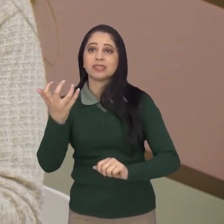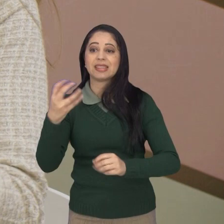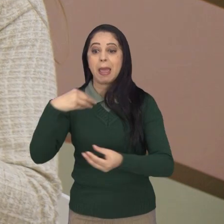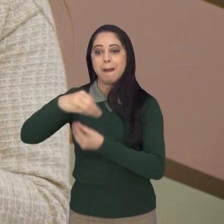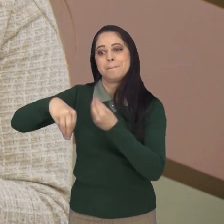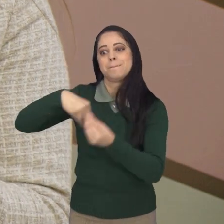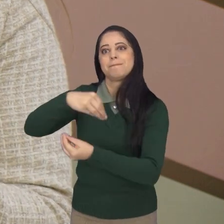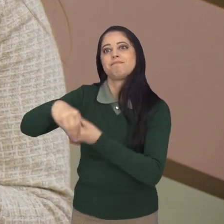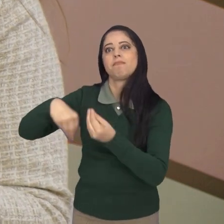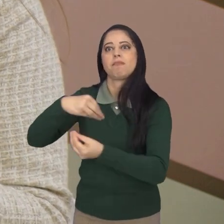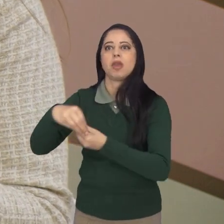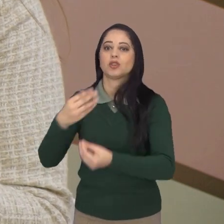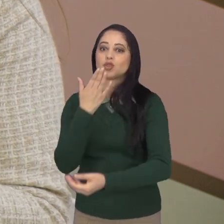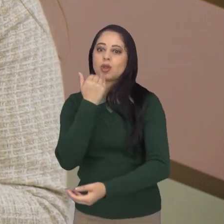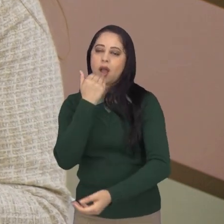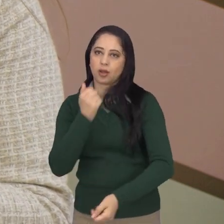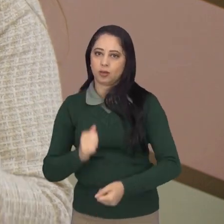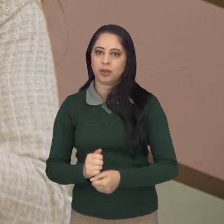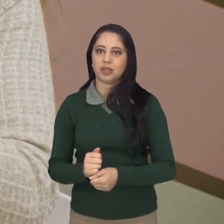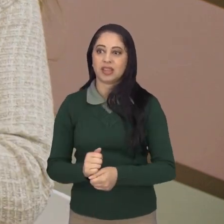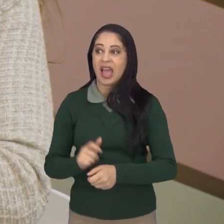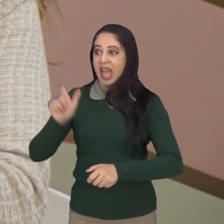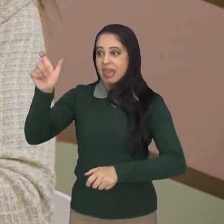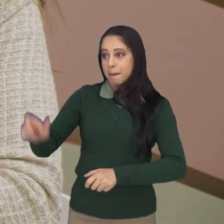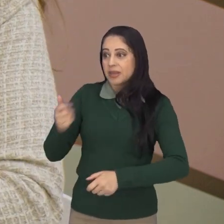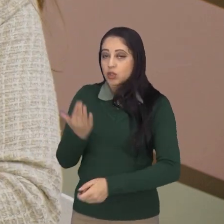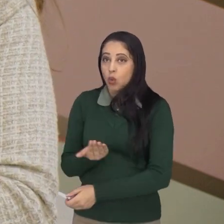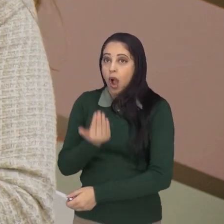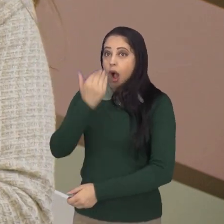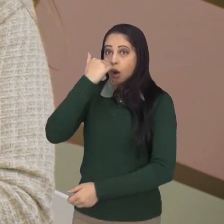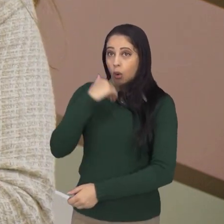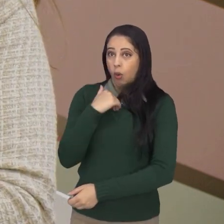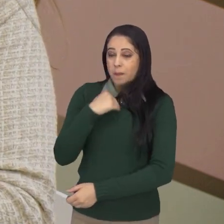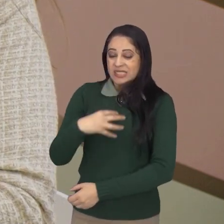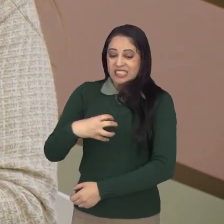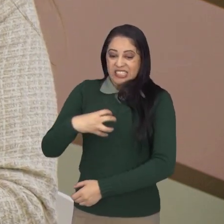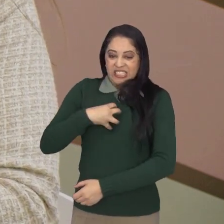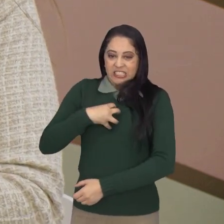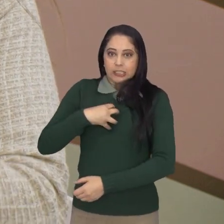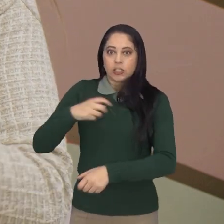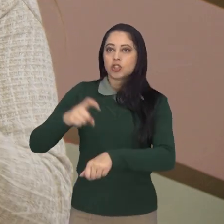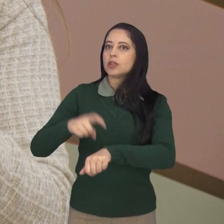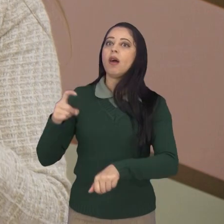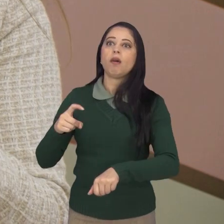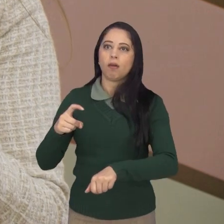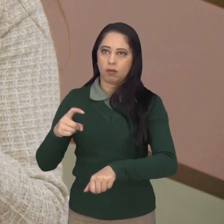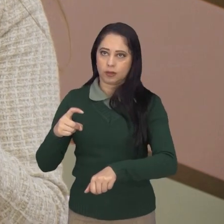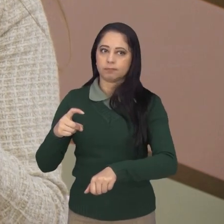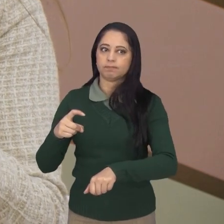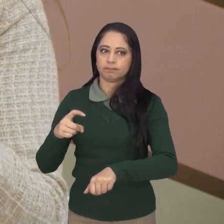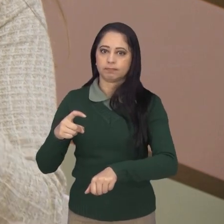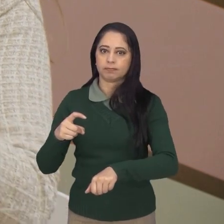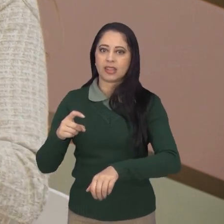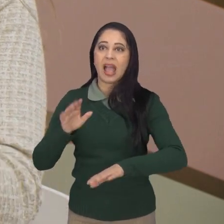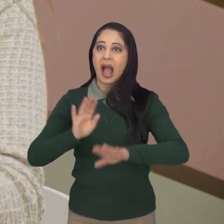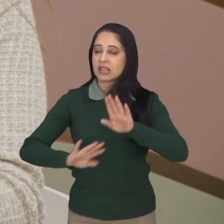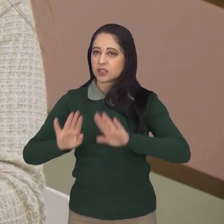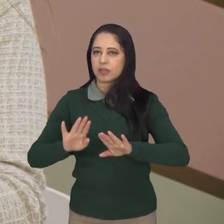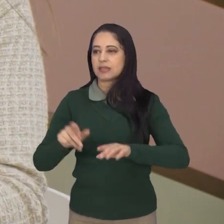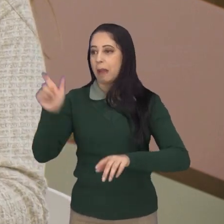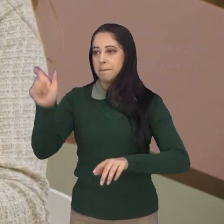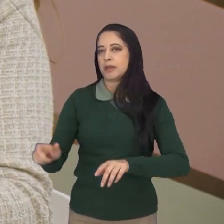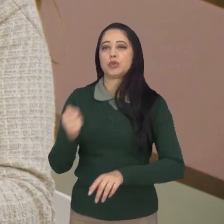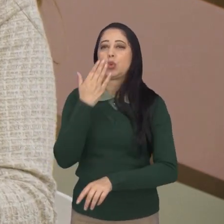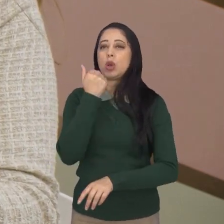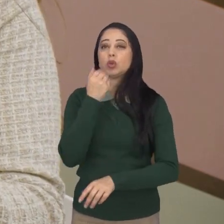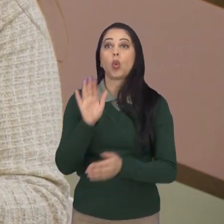contaminação também pode levar sintoma no paciente que é bastante sensível. Então, assim, às vezes ele não está comendo o alimento que tem o